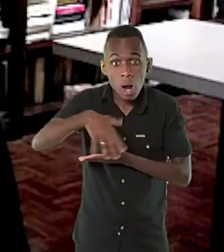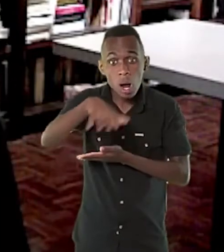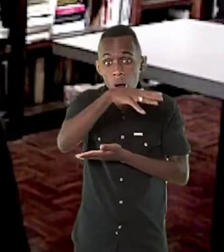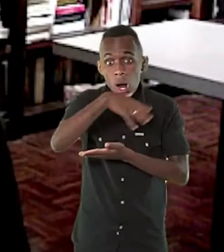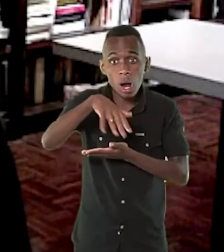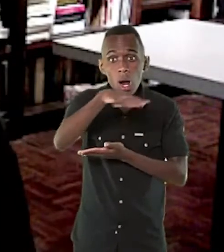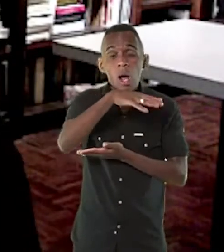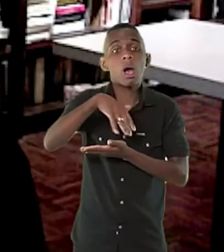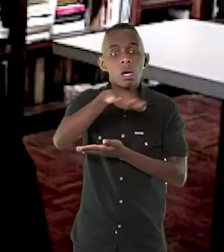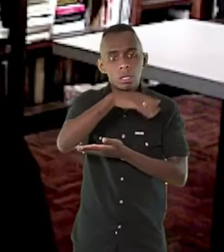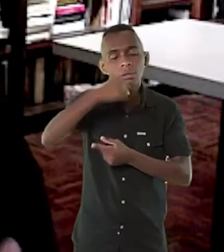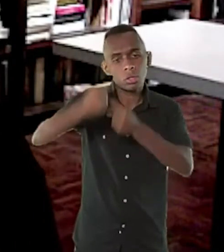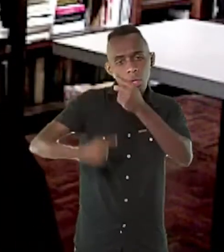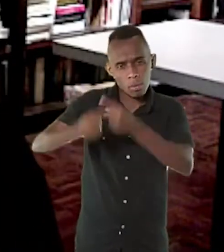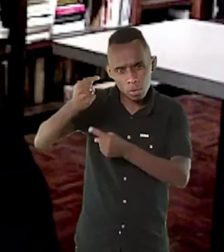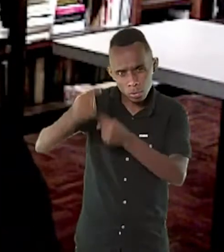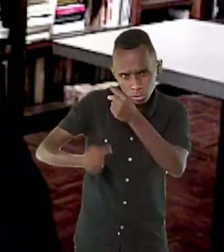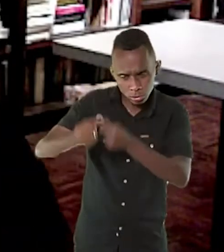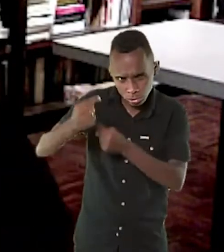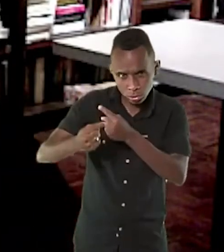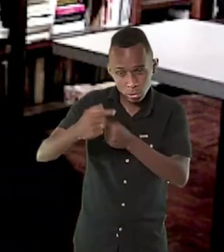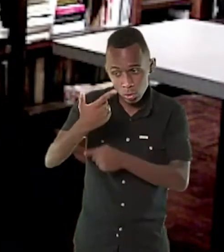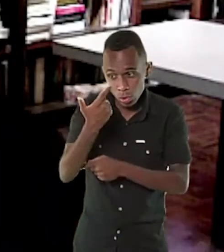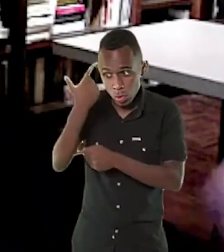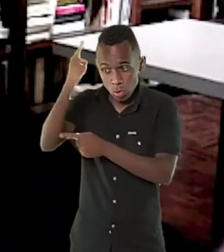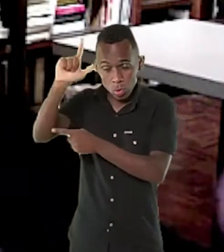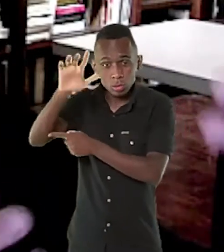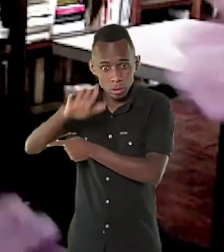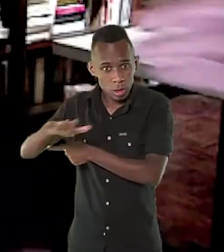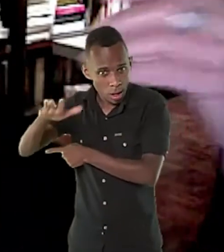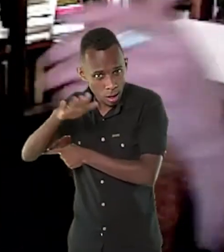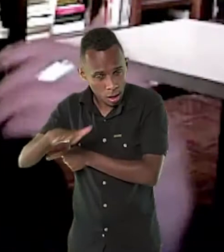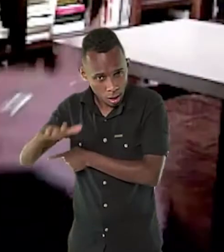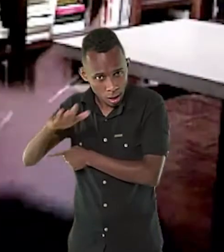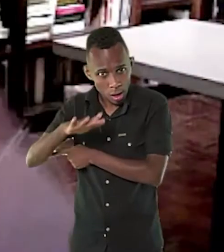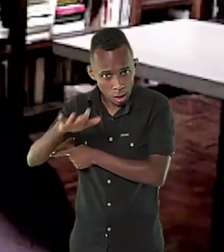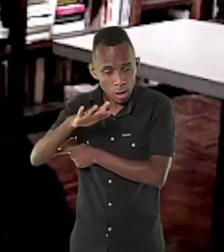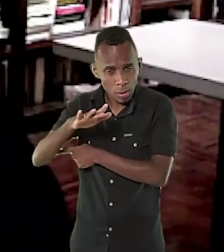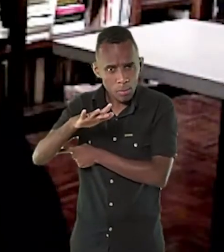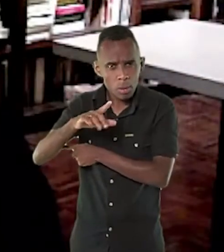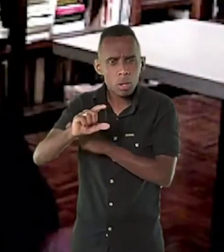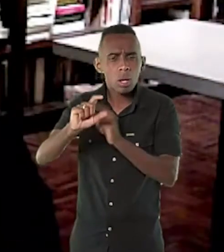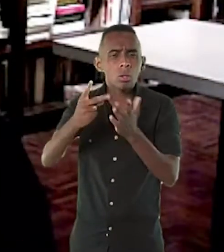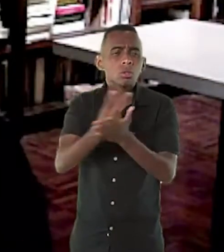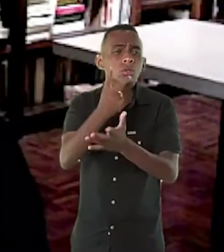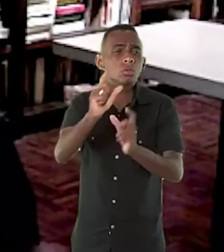referenciais da política. Por outro lado, ela é de tal forma